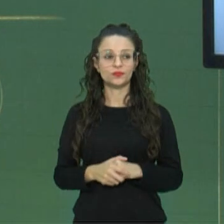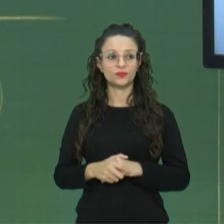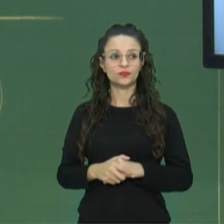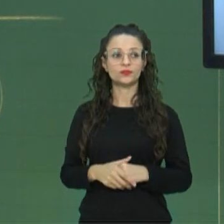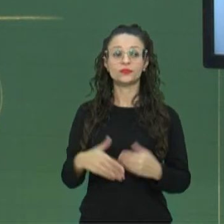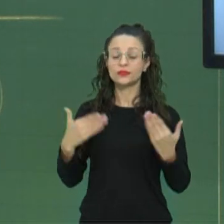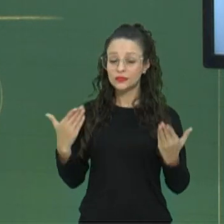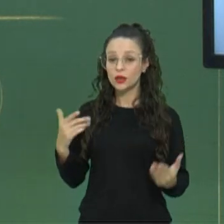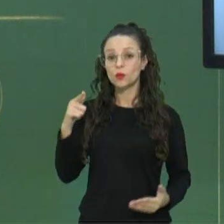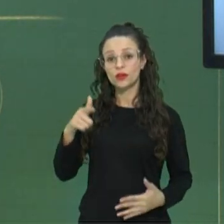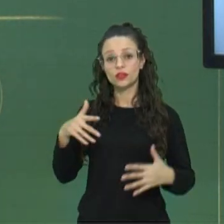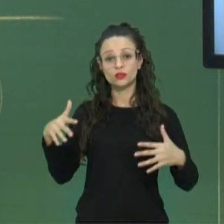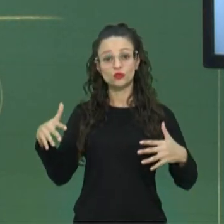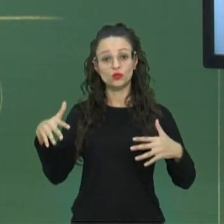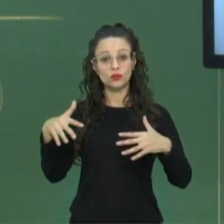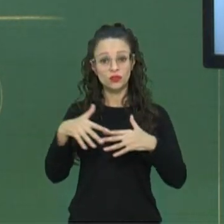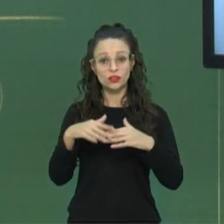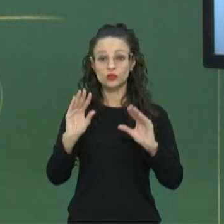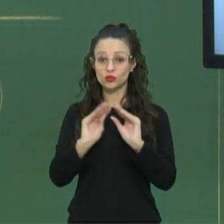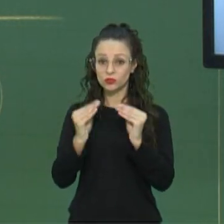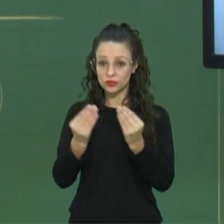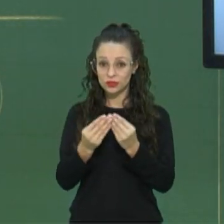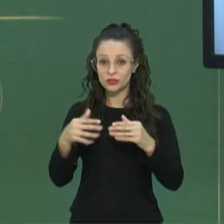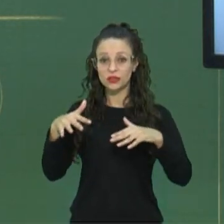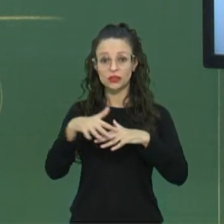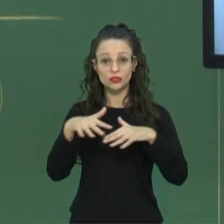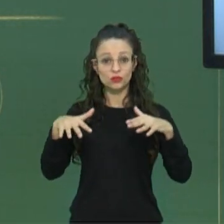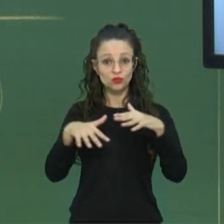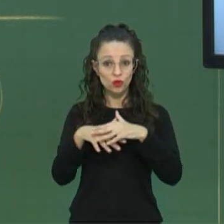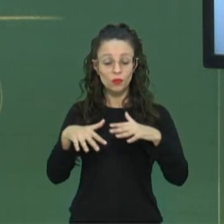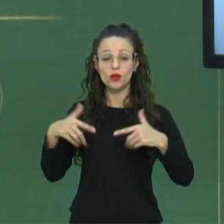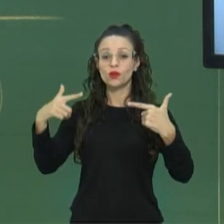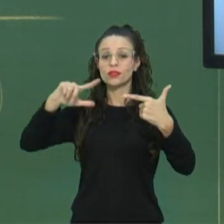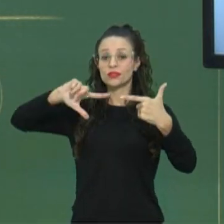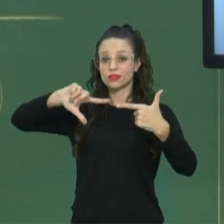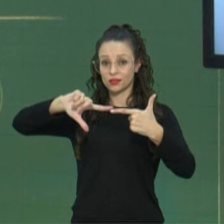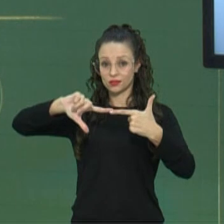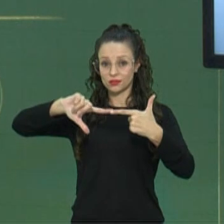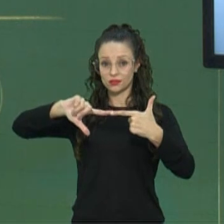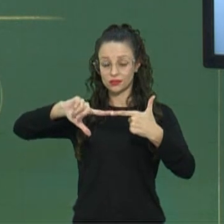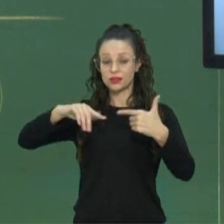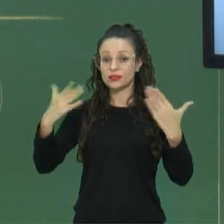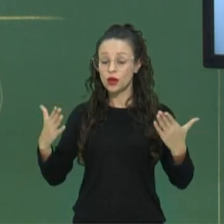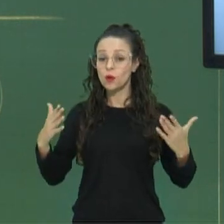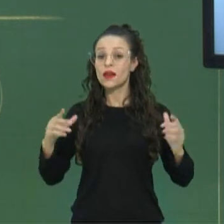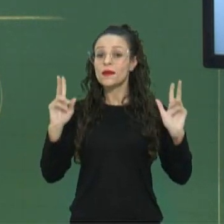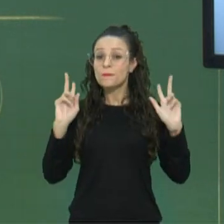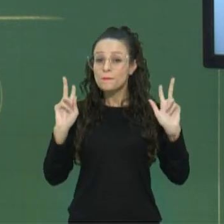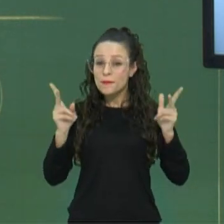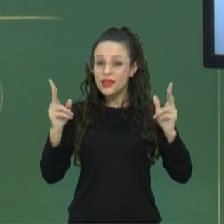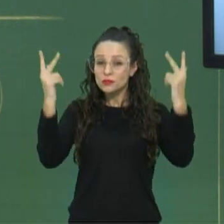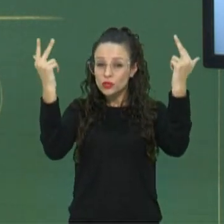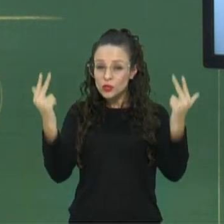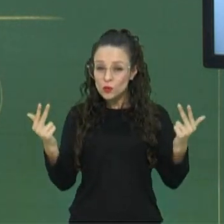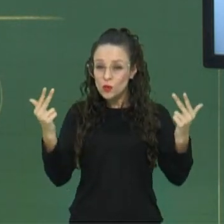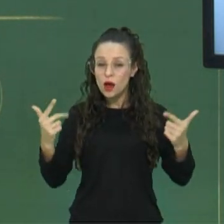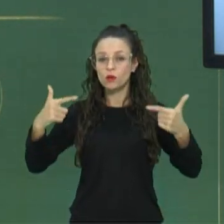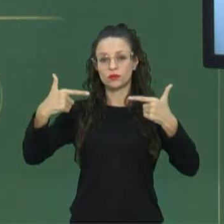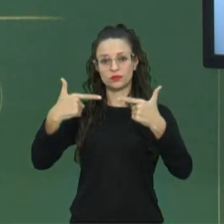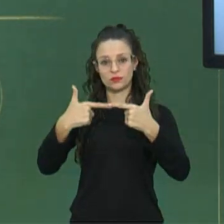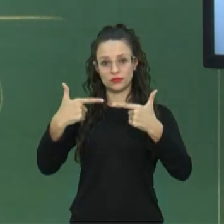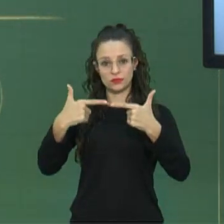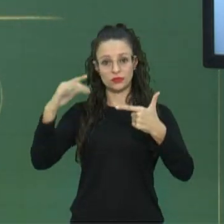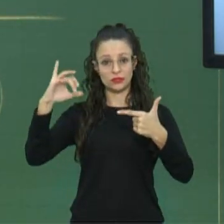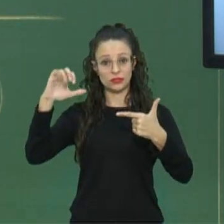é o isômero trans. Entenda. Mesmo lado, cis. Lados opostos,